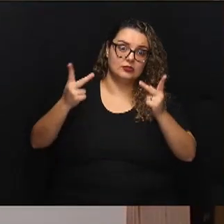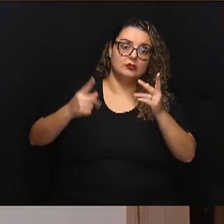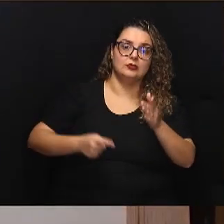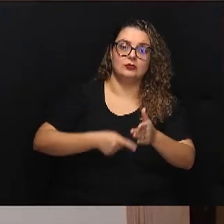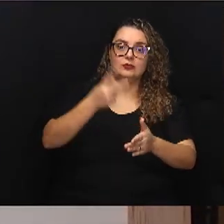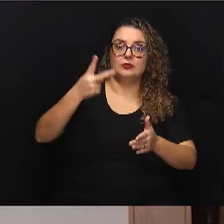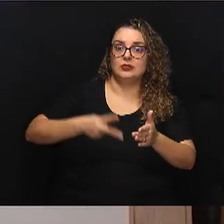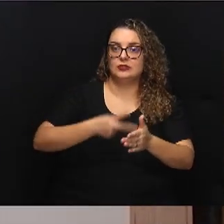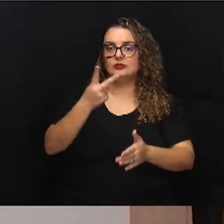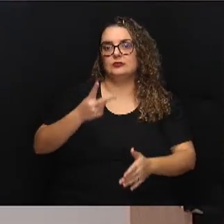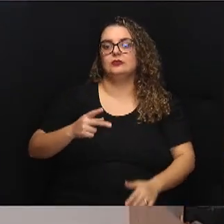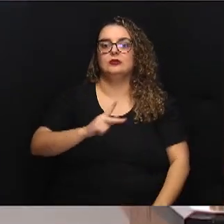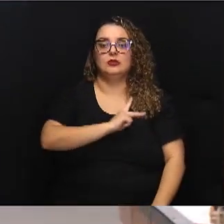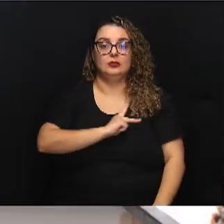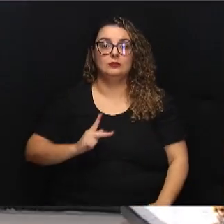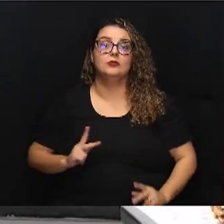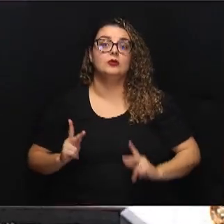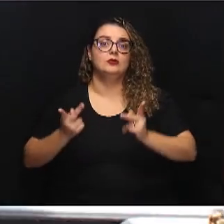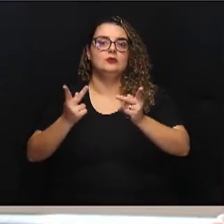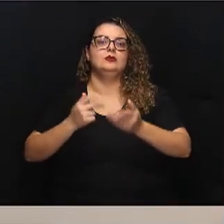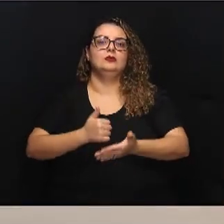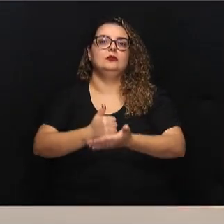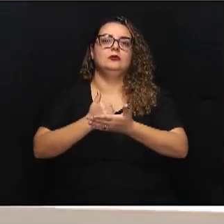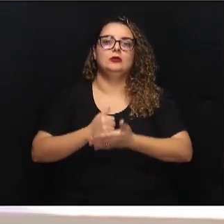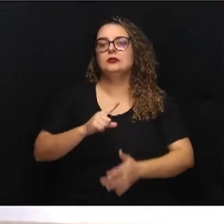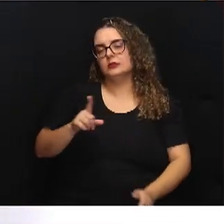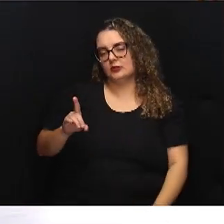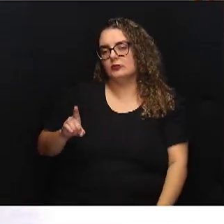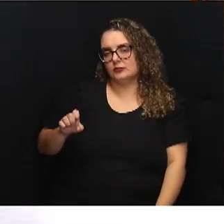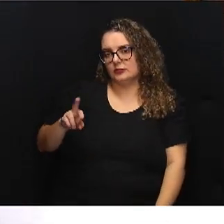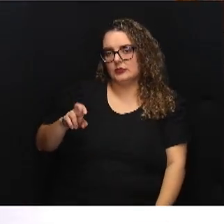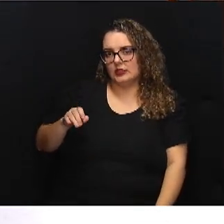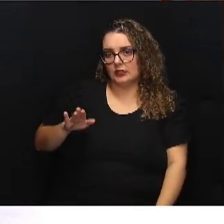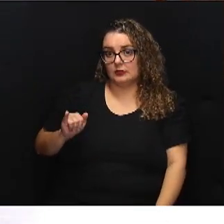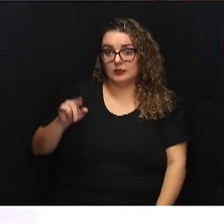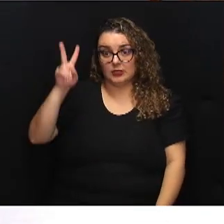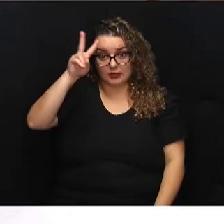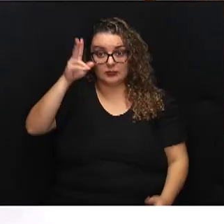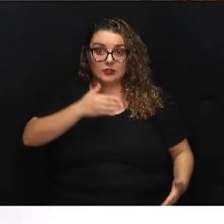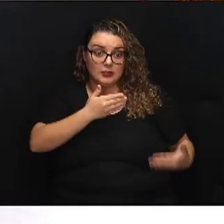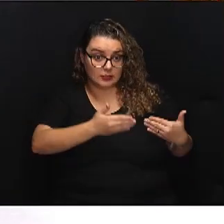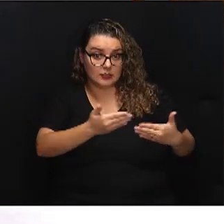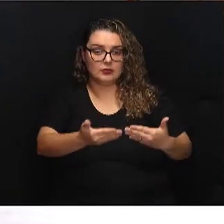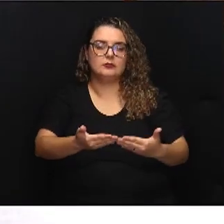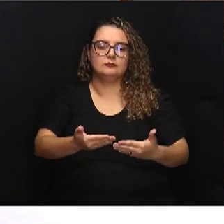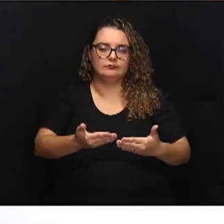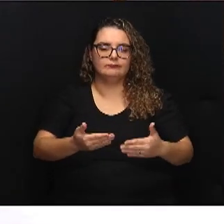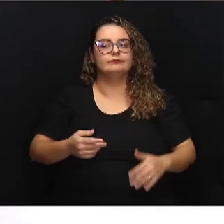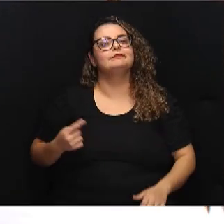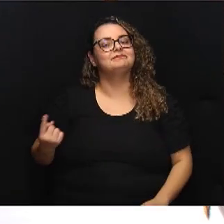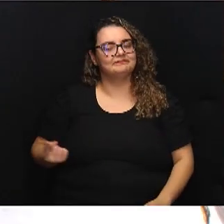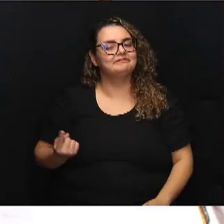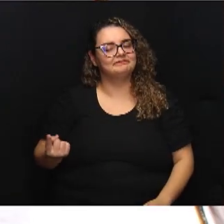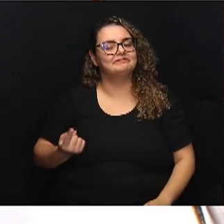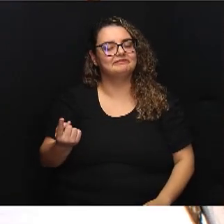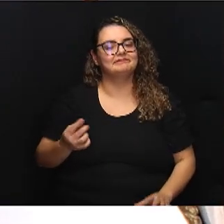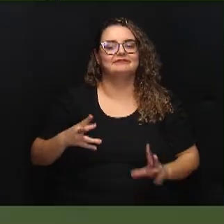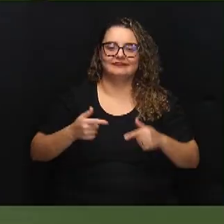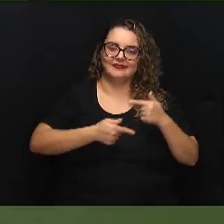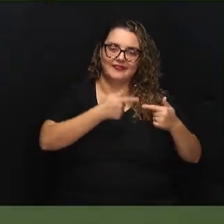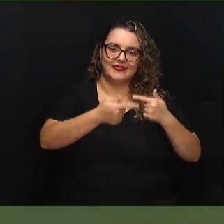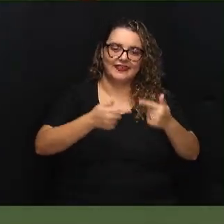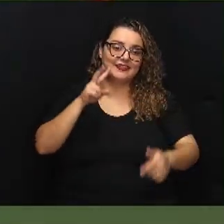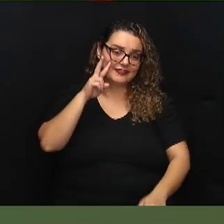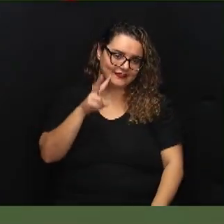turno. A Ponte Preta ganhou o título num derby, né? Então isso é histórico, né? Isso fica para a eternidade, para todas as gerações,